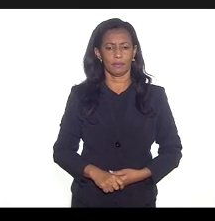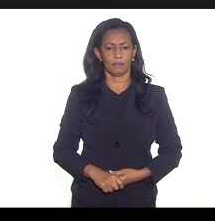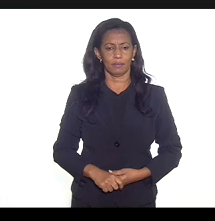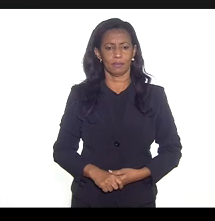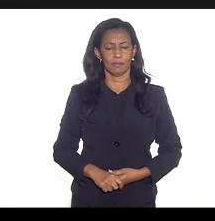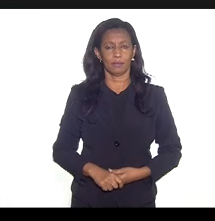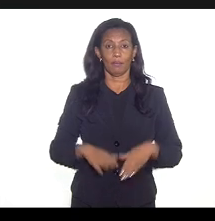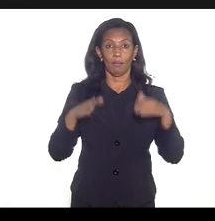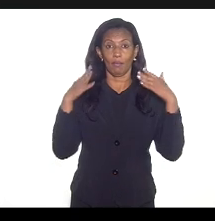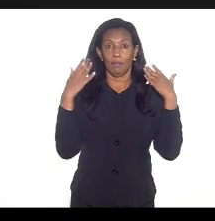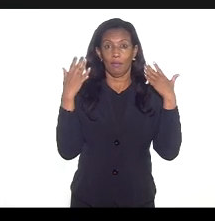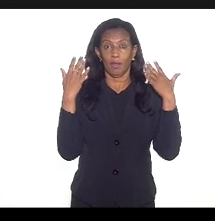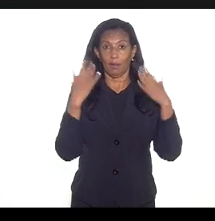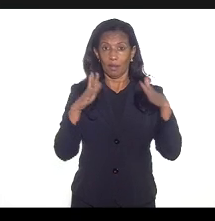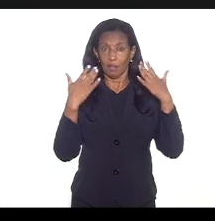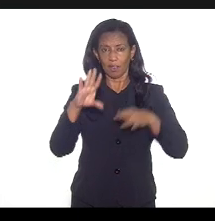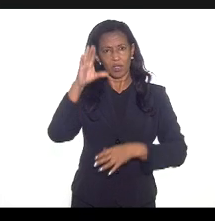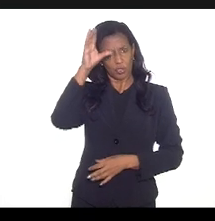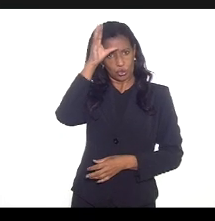Parabéns, Tia Ju.